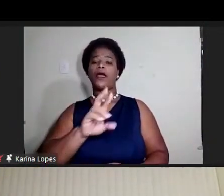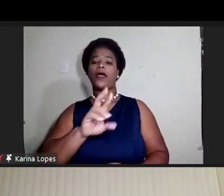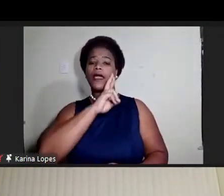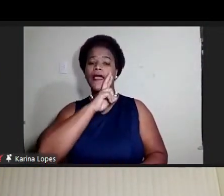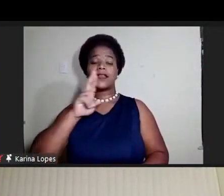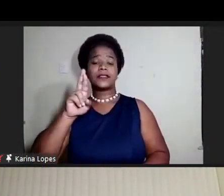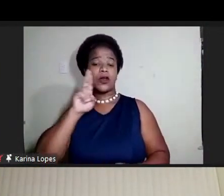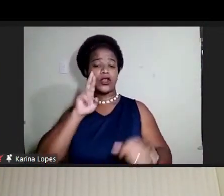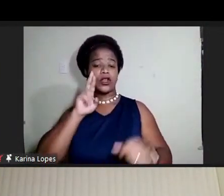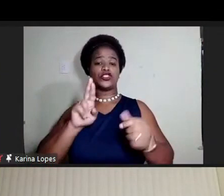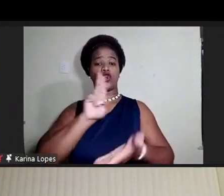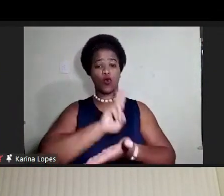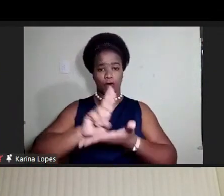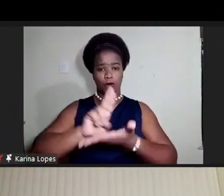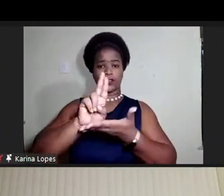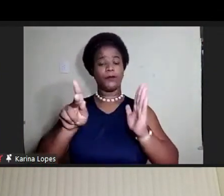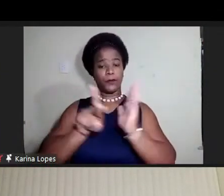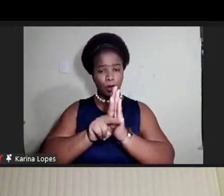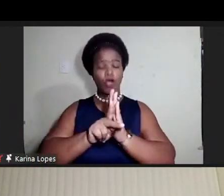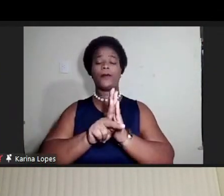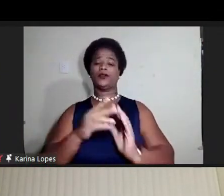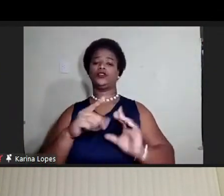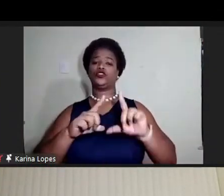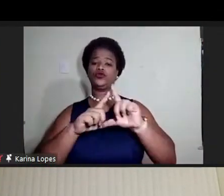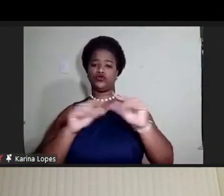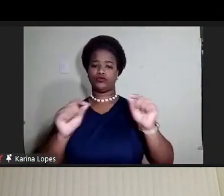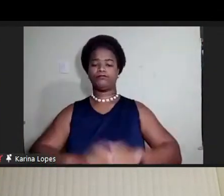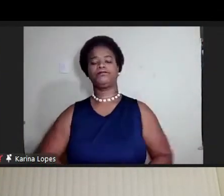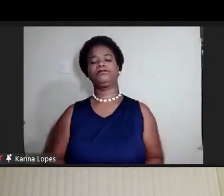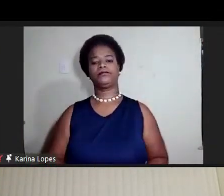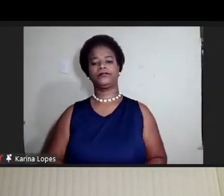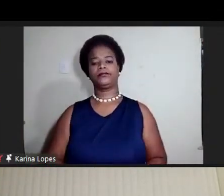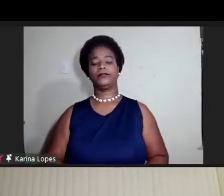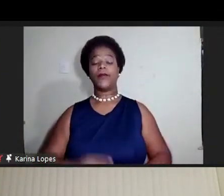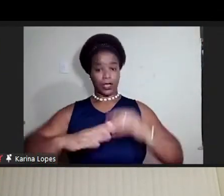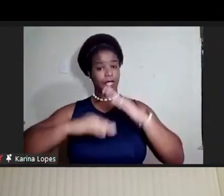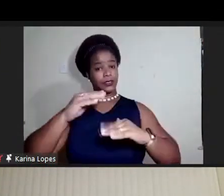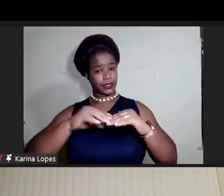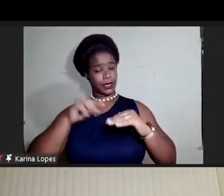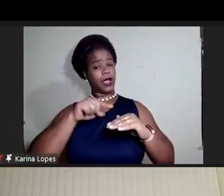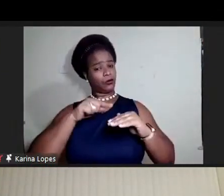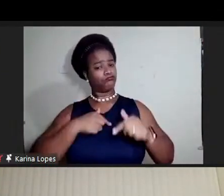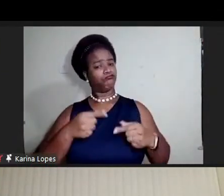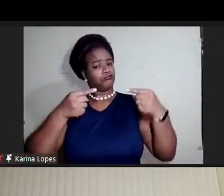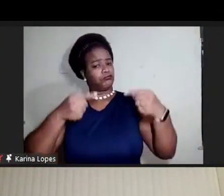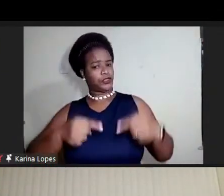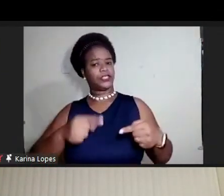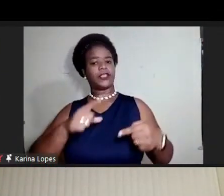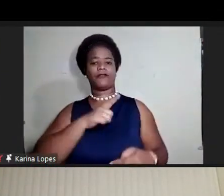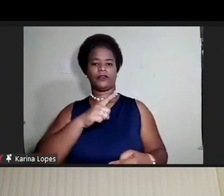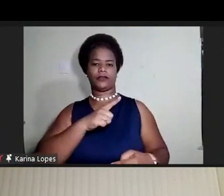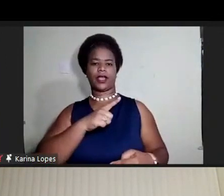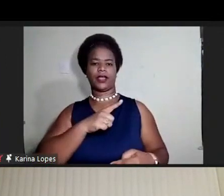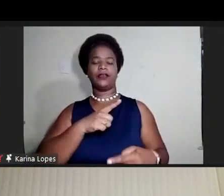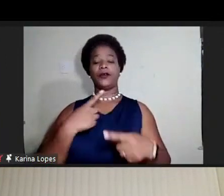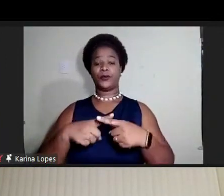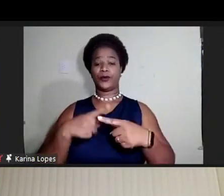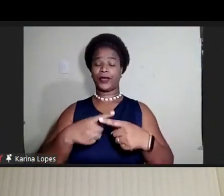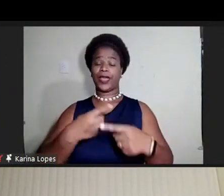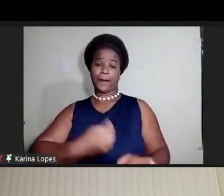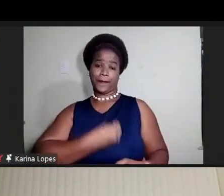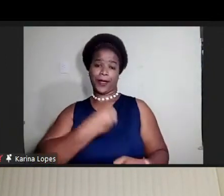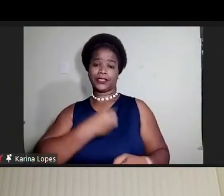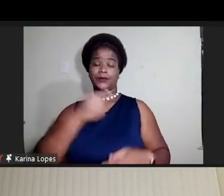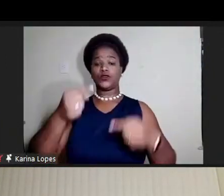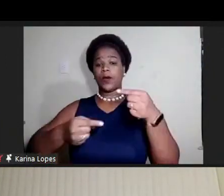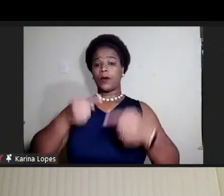Fora, ressaltando que esse cargo é muito desafiador, posto que, sendo parte de uma política de